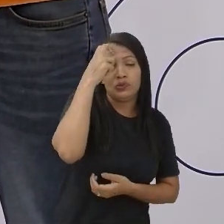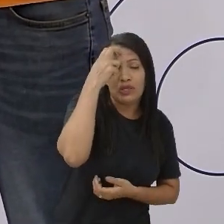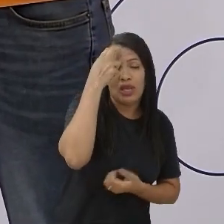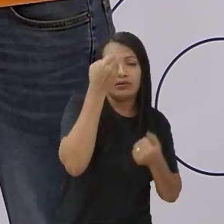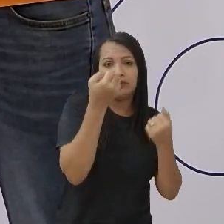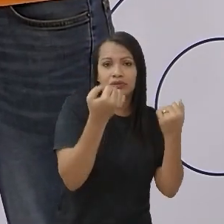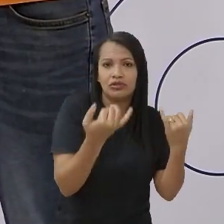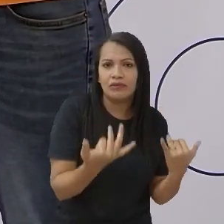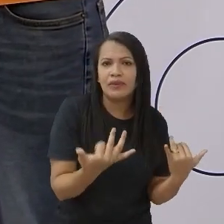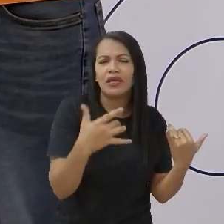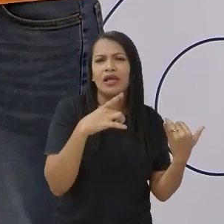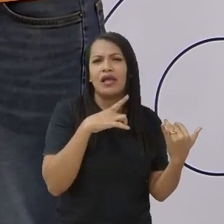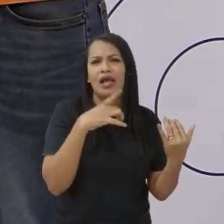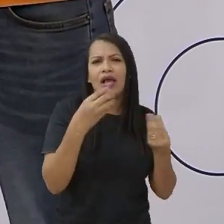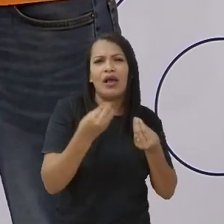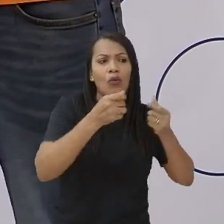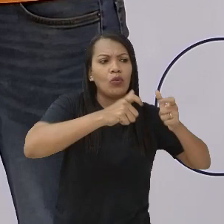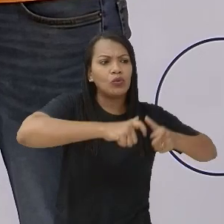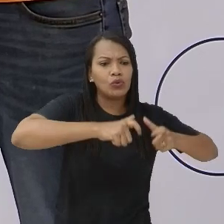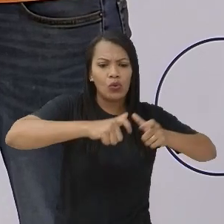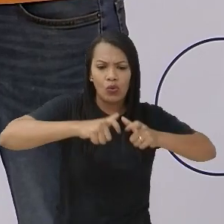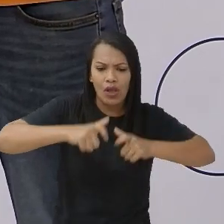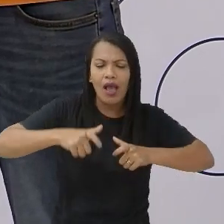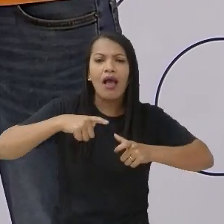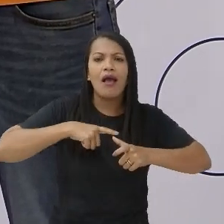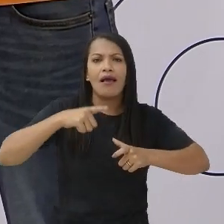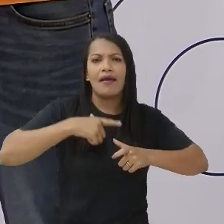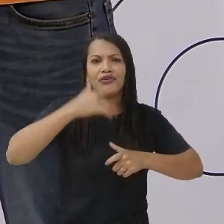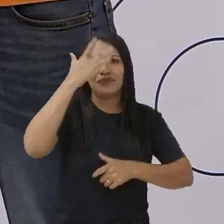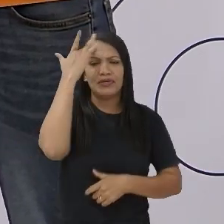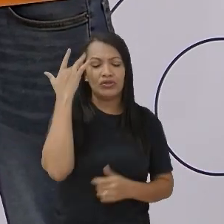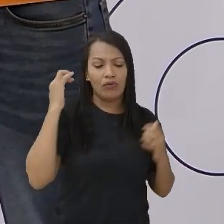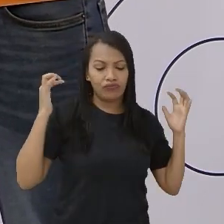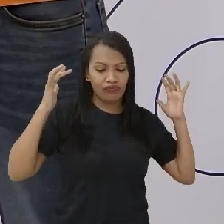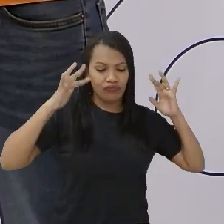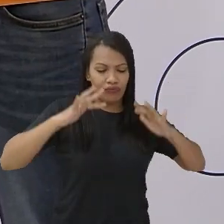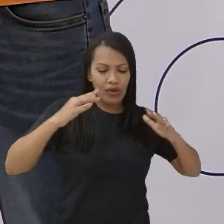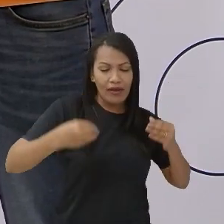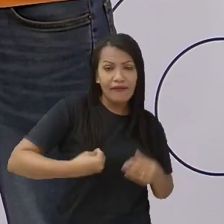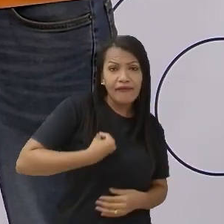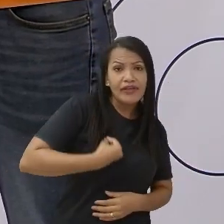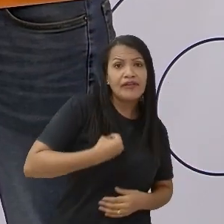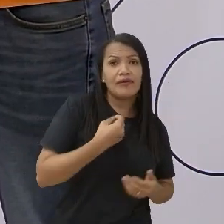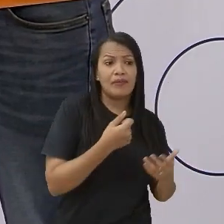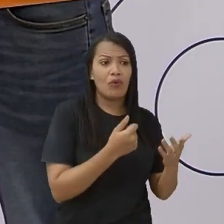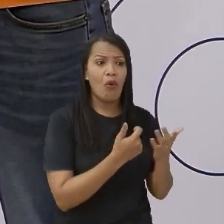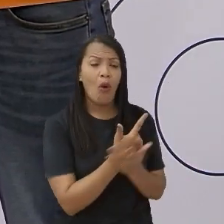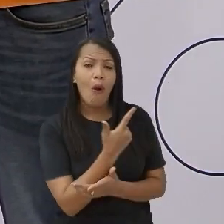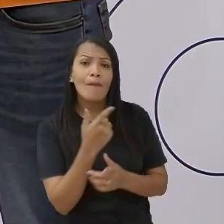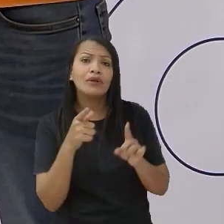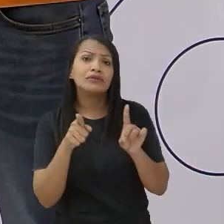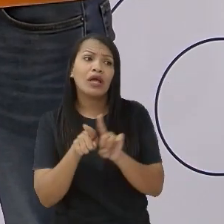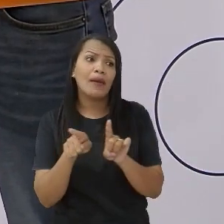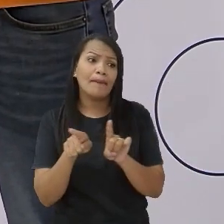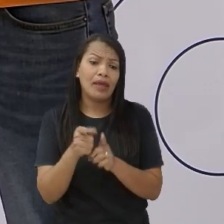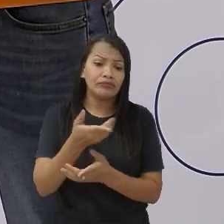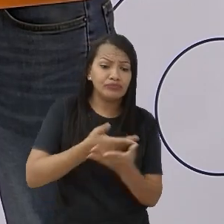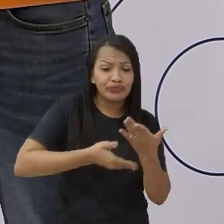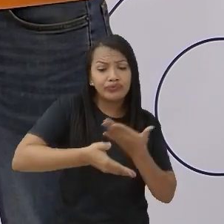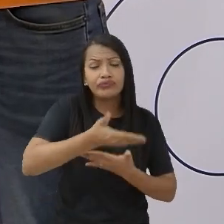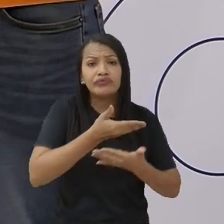pouco desse lugar onde as pessoas convivem, onde as pessoas vão fazer compras, onde as pessoas compartilham as suas